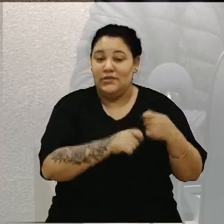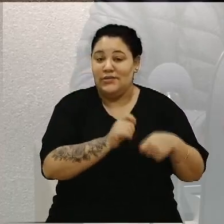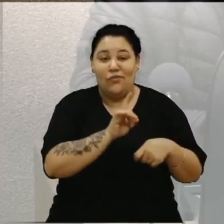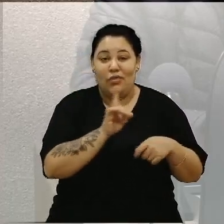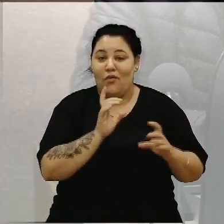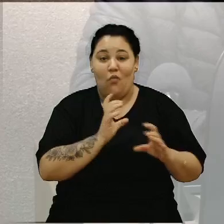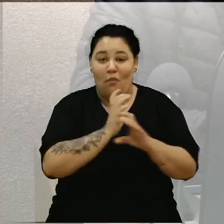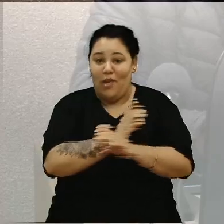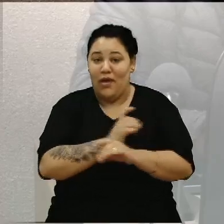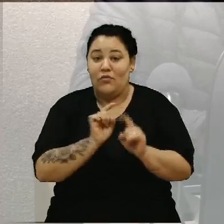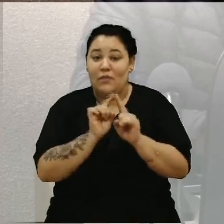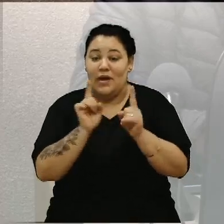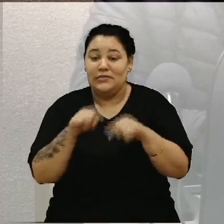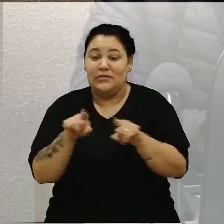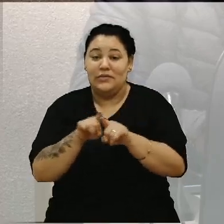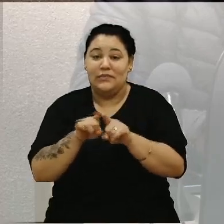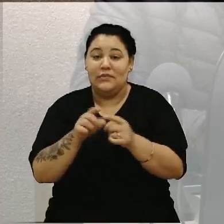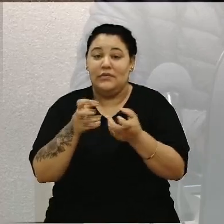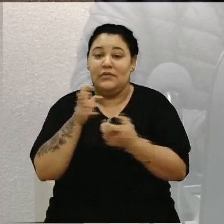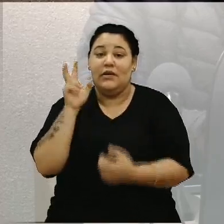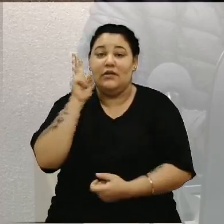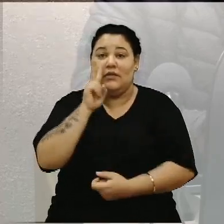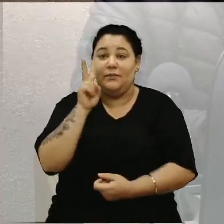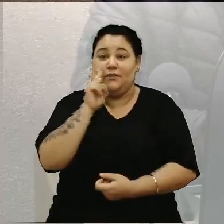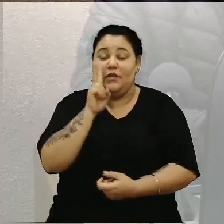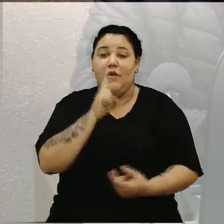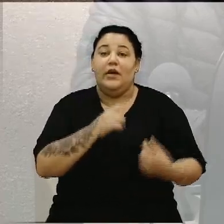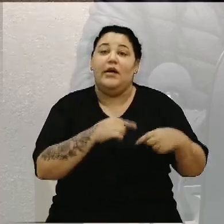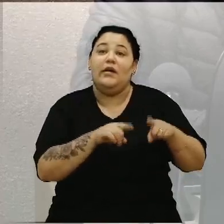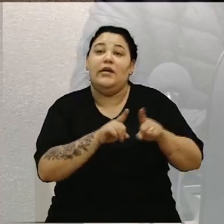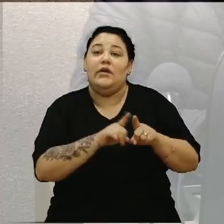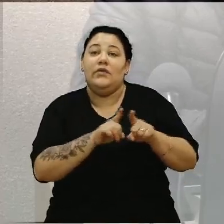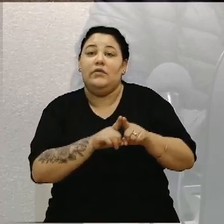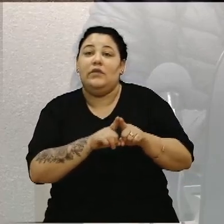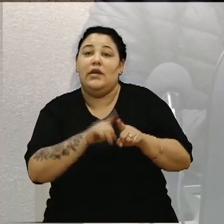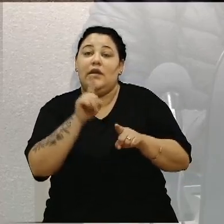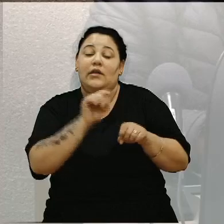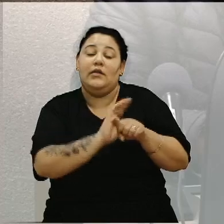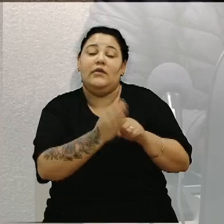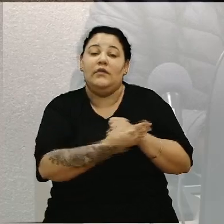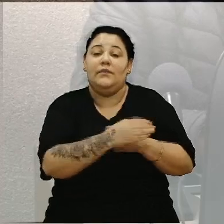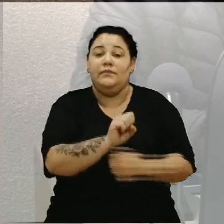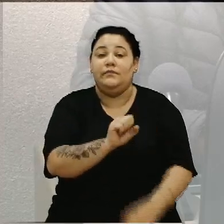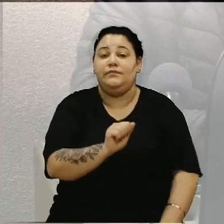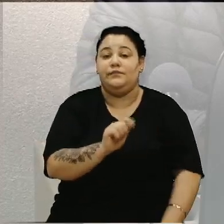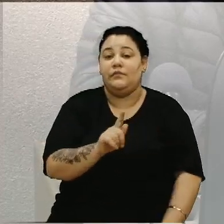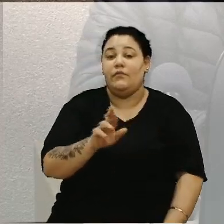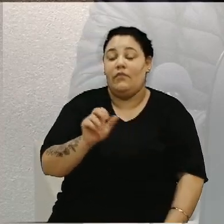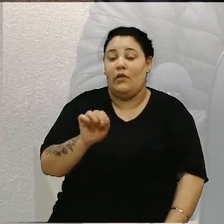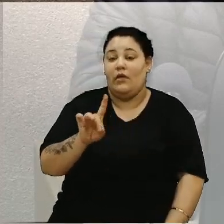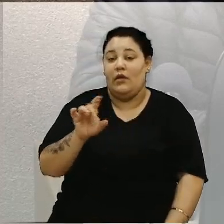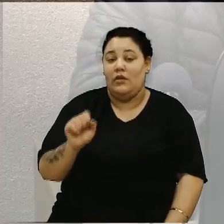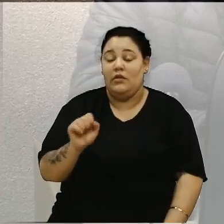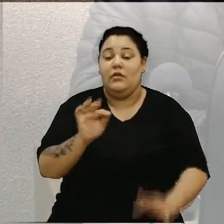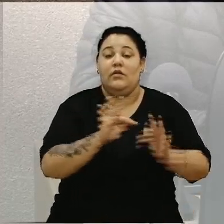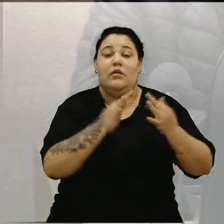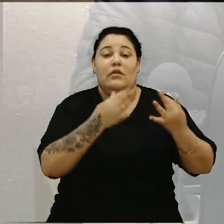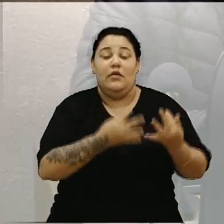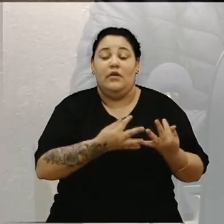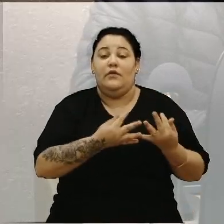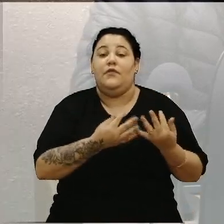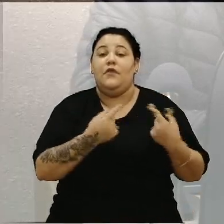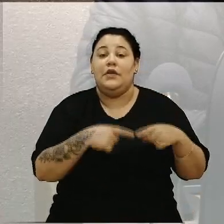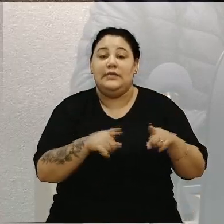né? Mas eu quero lembrar, por exemplo, a situação do Sagrada Família, um bairro que sofria com inúmeras chuvas,